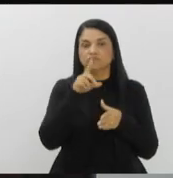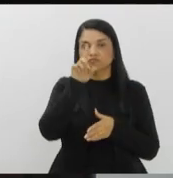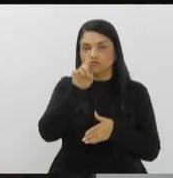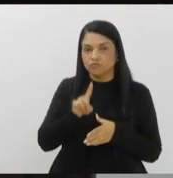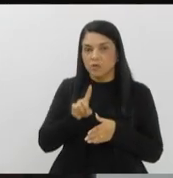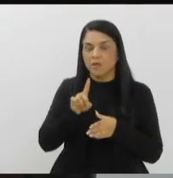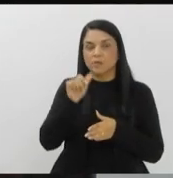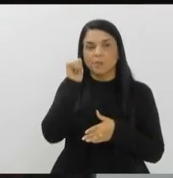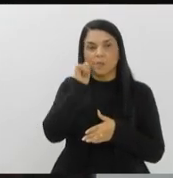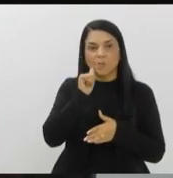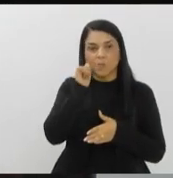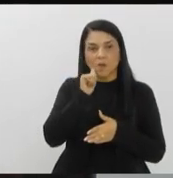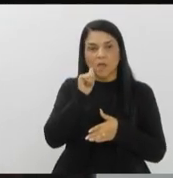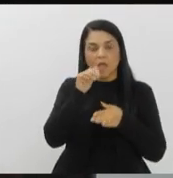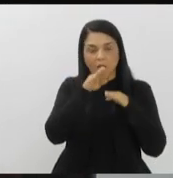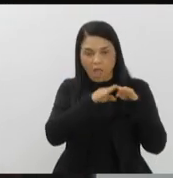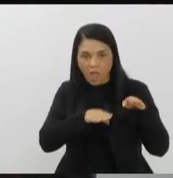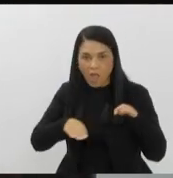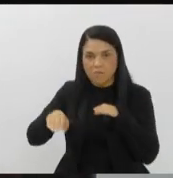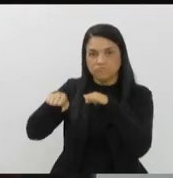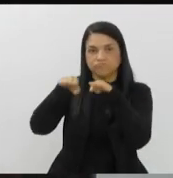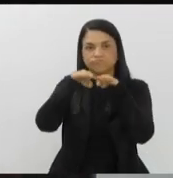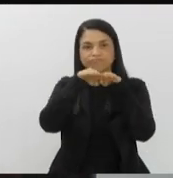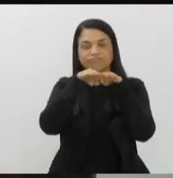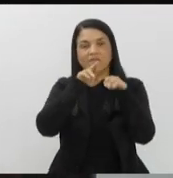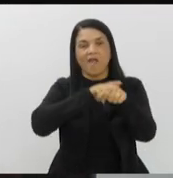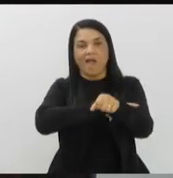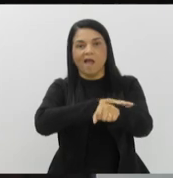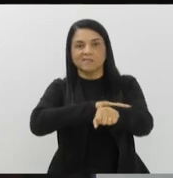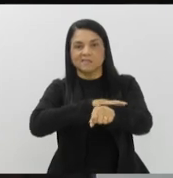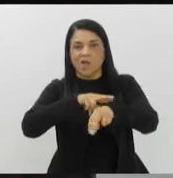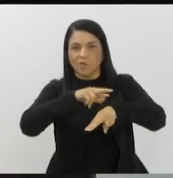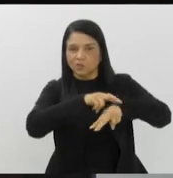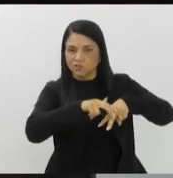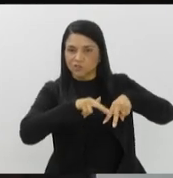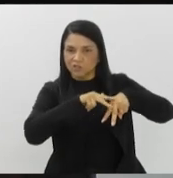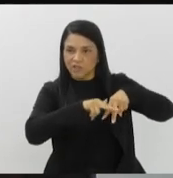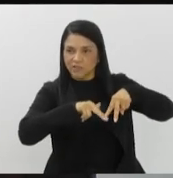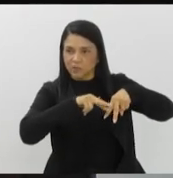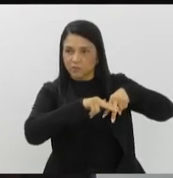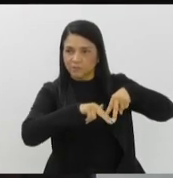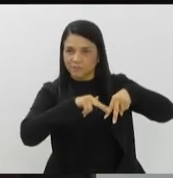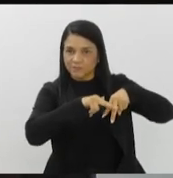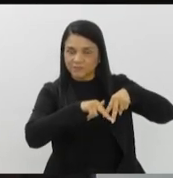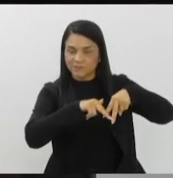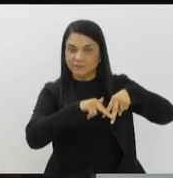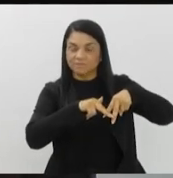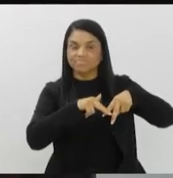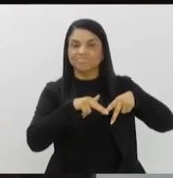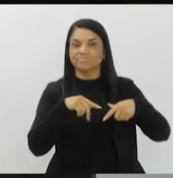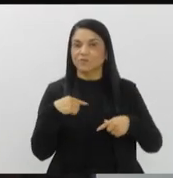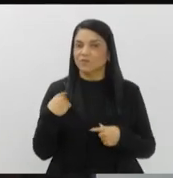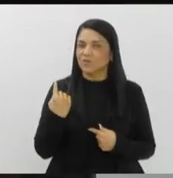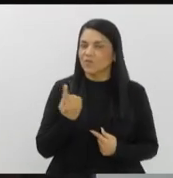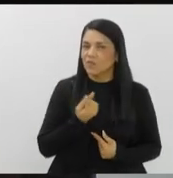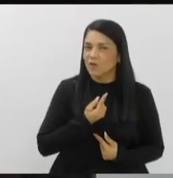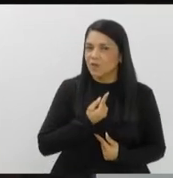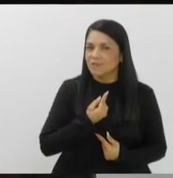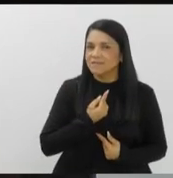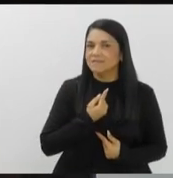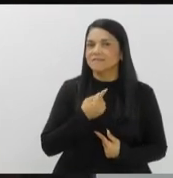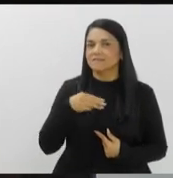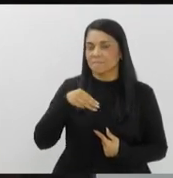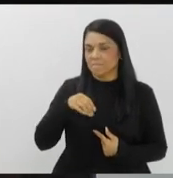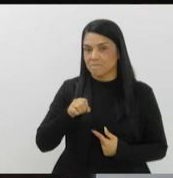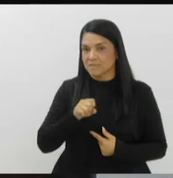é a promoção das igualdades racial e de gênero. Então, a gente, essa missão, ela